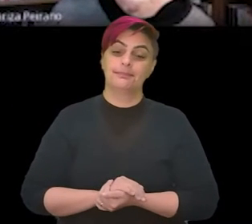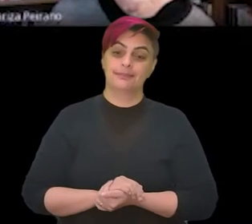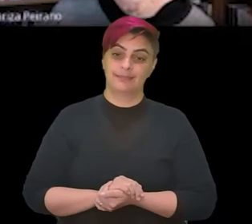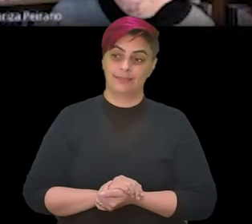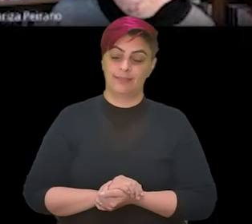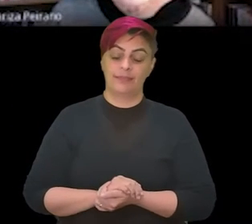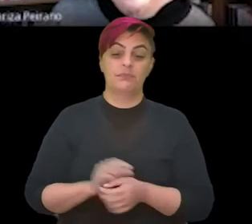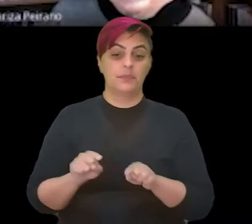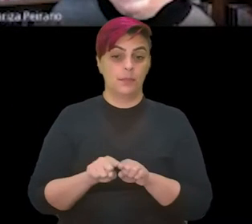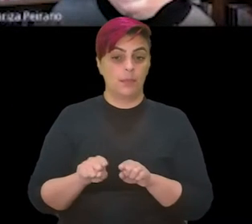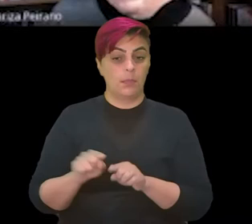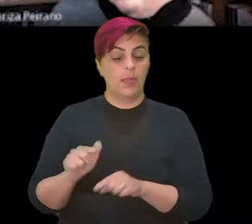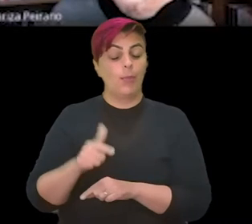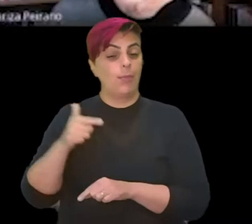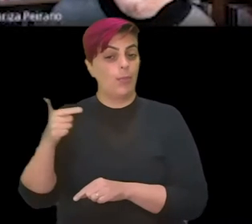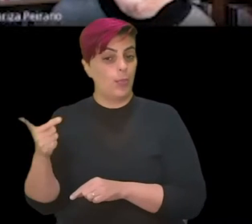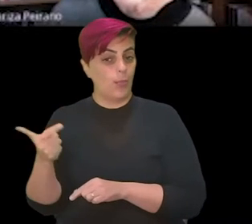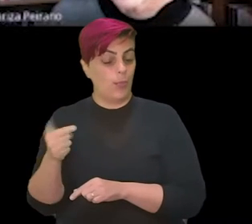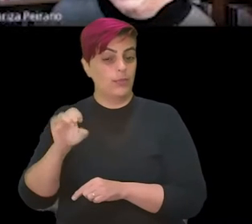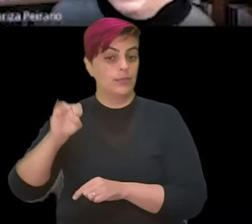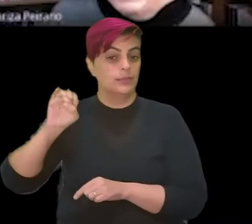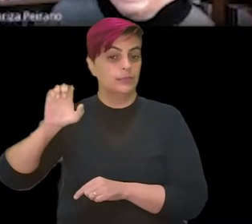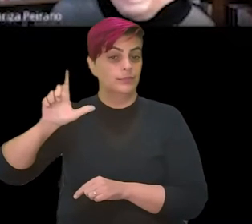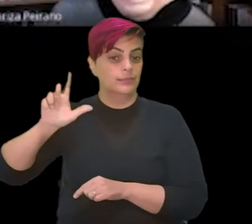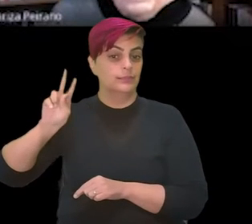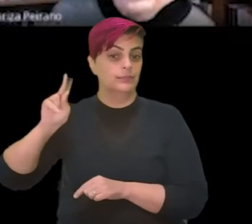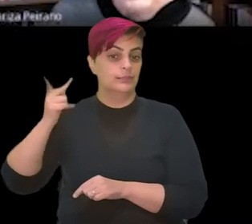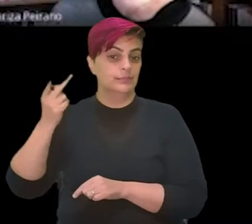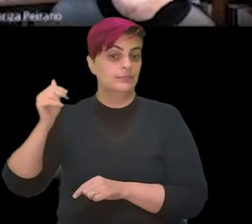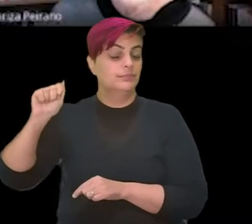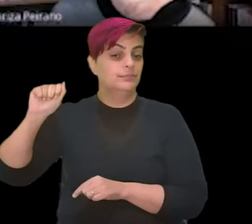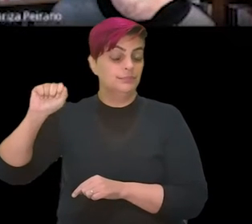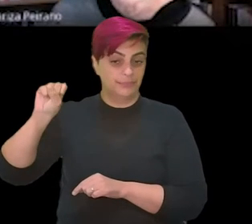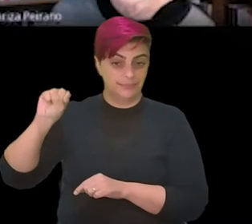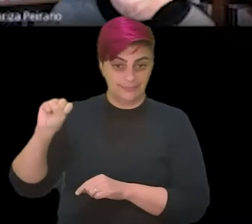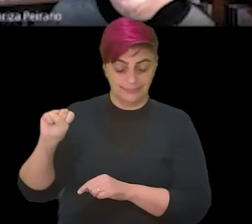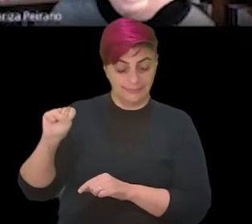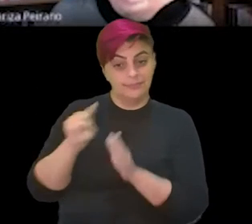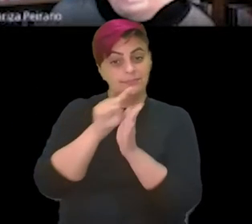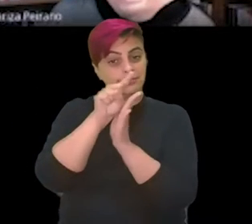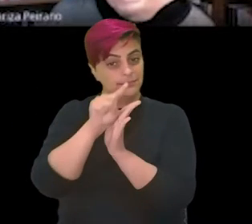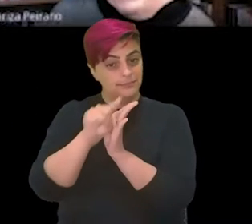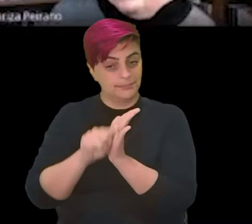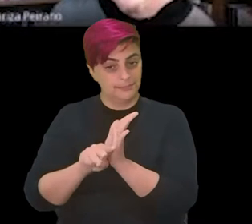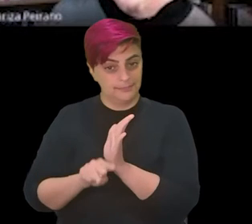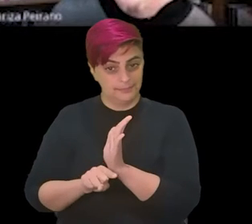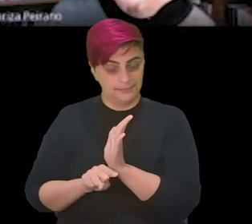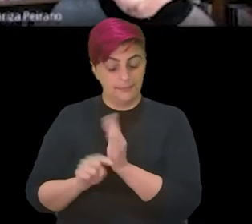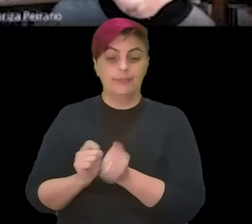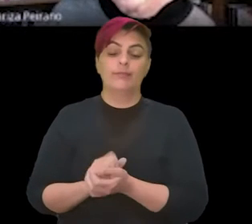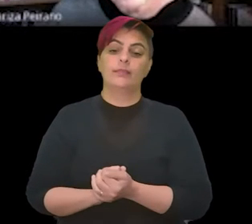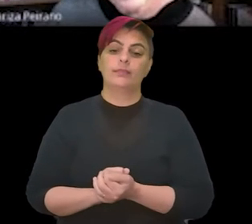Brown, nas ilhas Andaman, assim como por Daisy Bates, contemporânea de Radcliffe Brown.